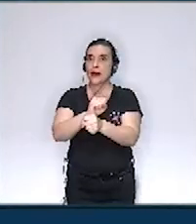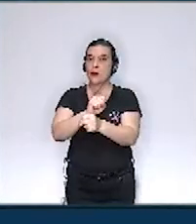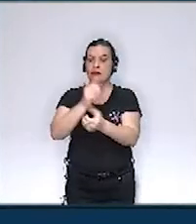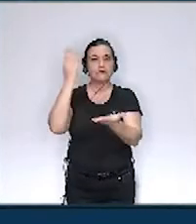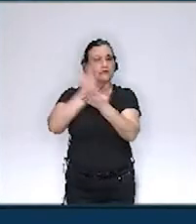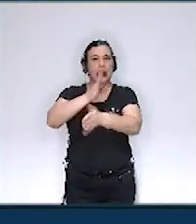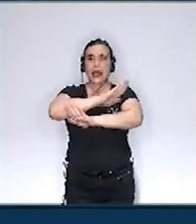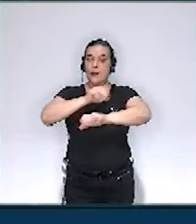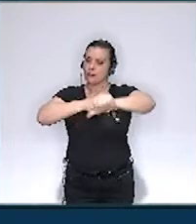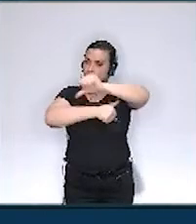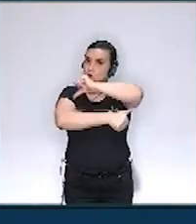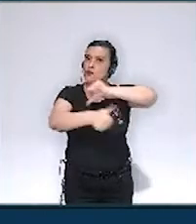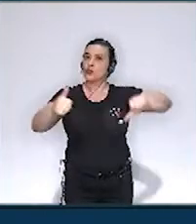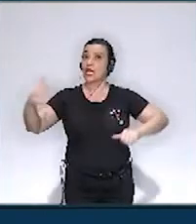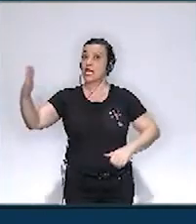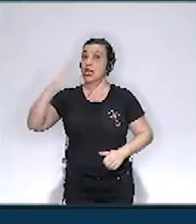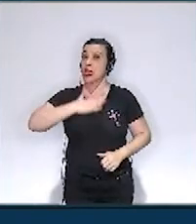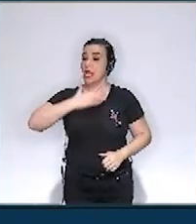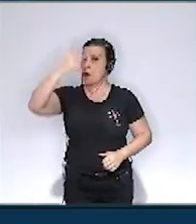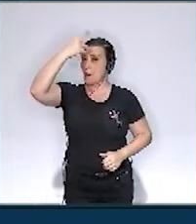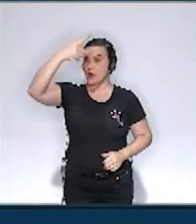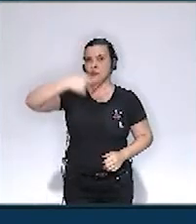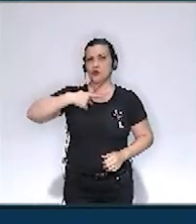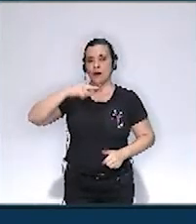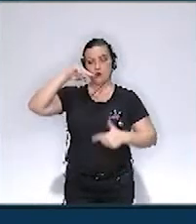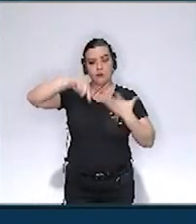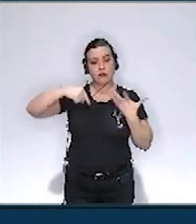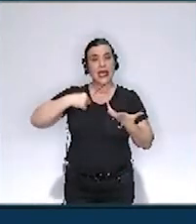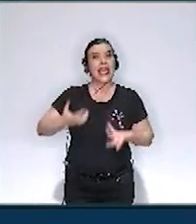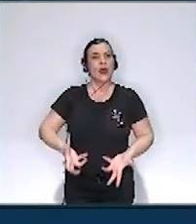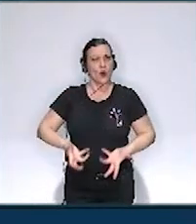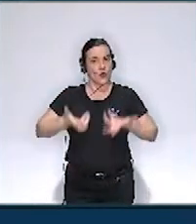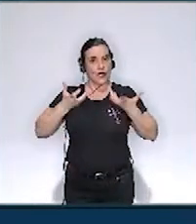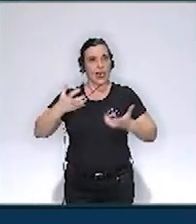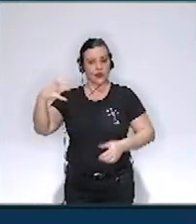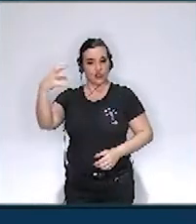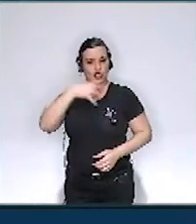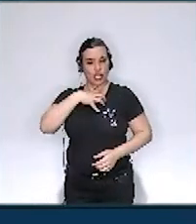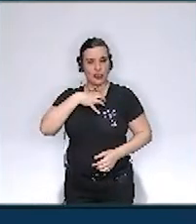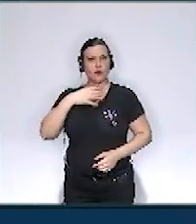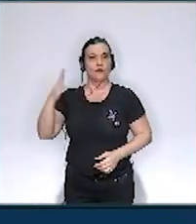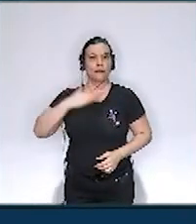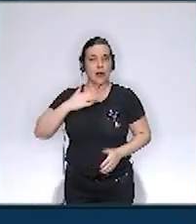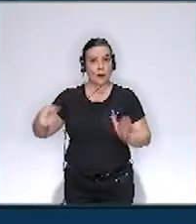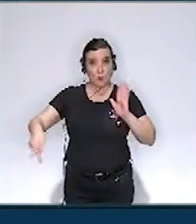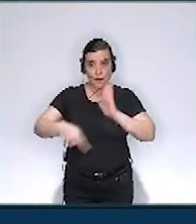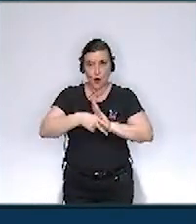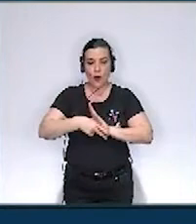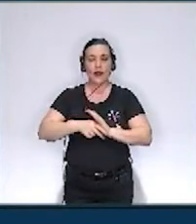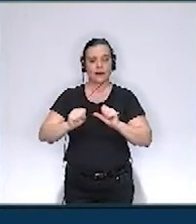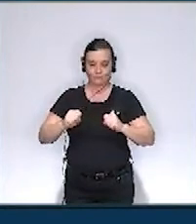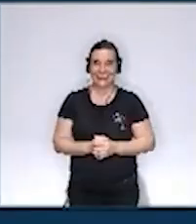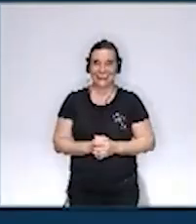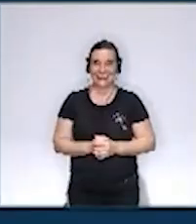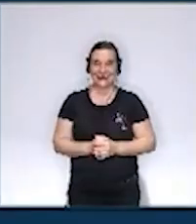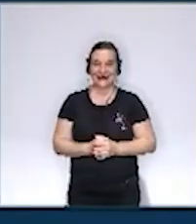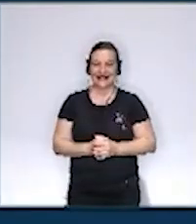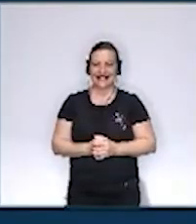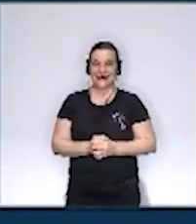foi onde eu consegui encontrar o meu espaço para existir, resistir e transformar os